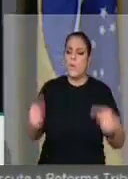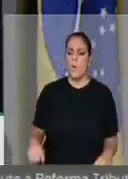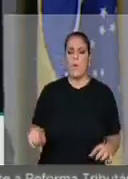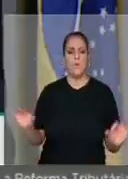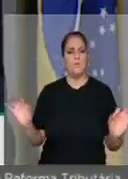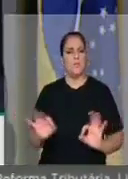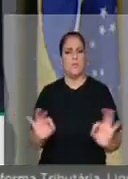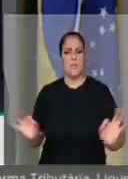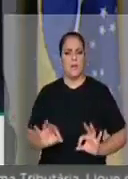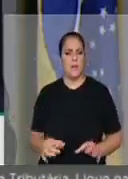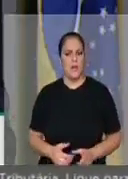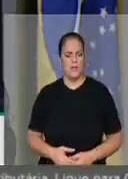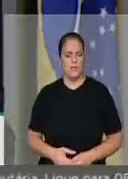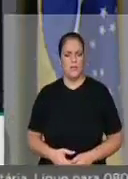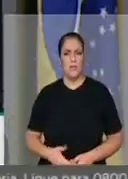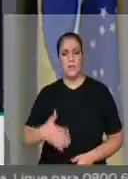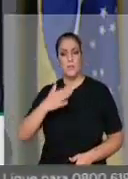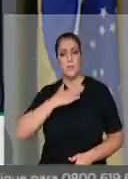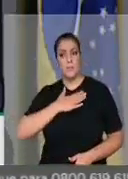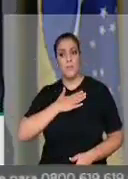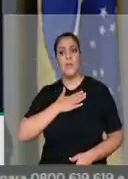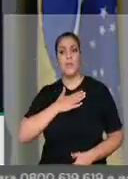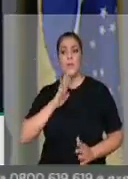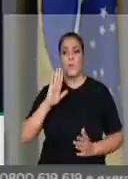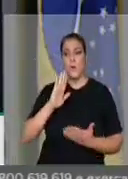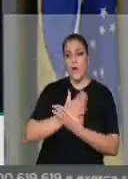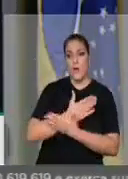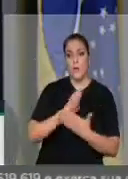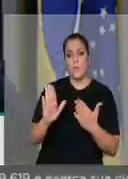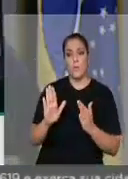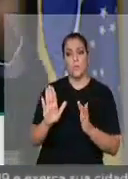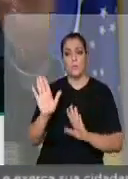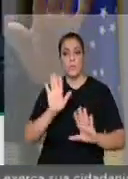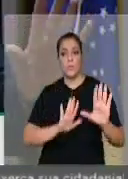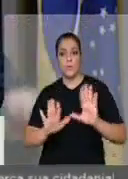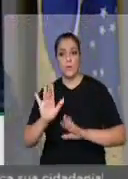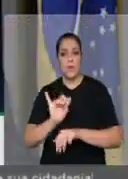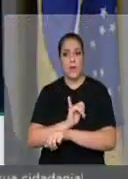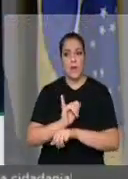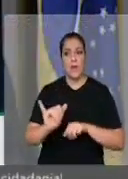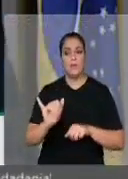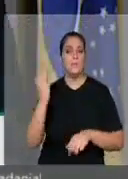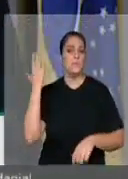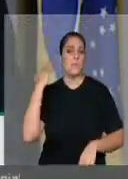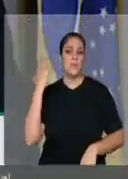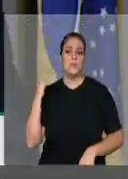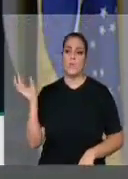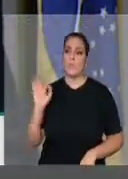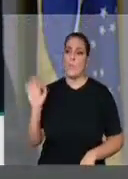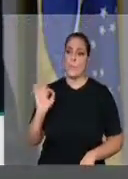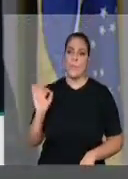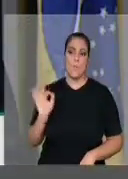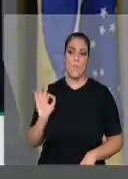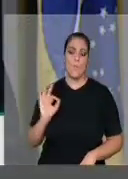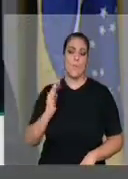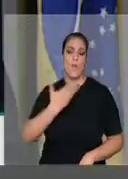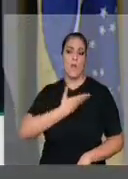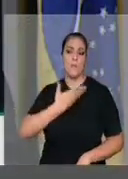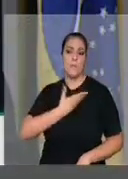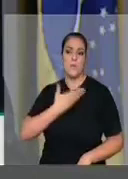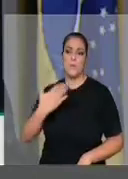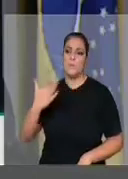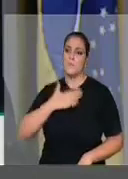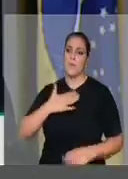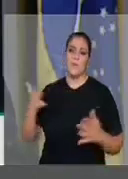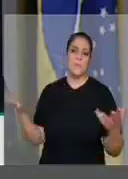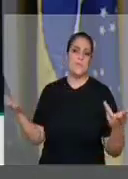oposição ao nosso projeto. Tomamos alguns cuidados importantes que não foram tomados no passado por colegas